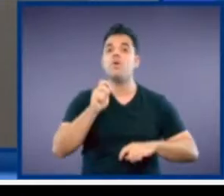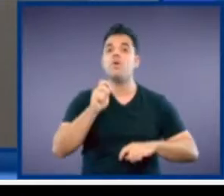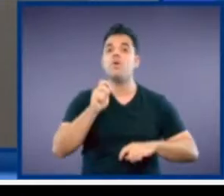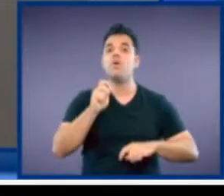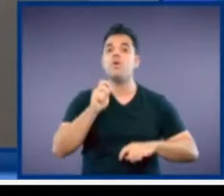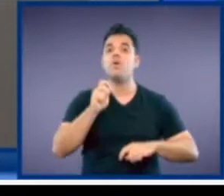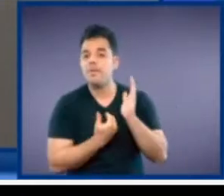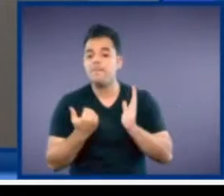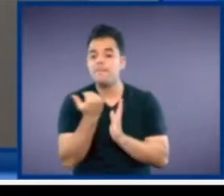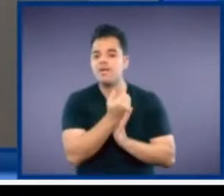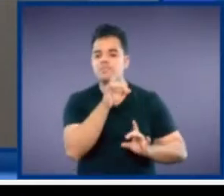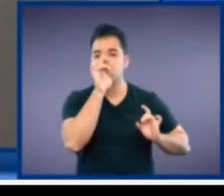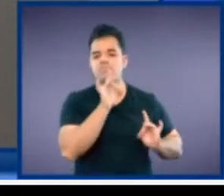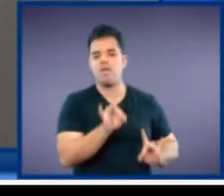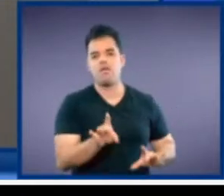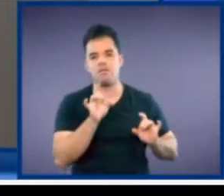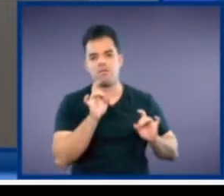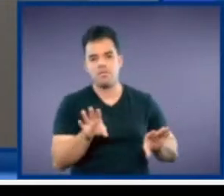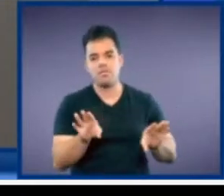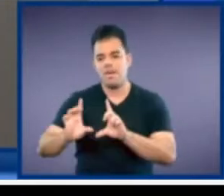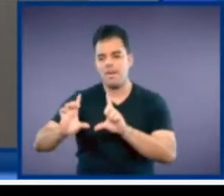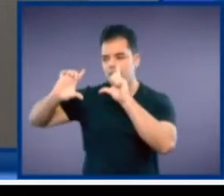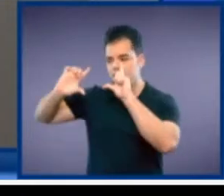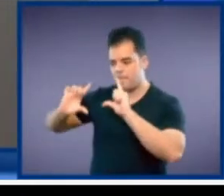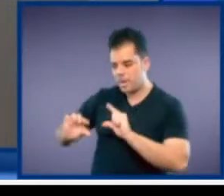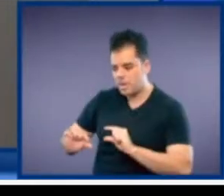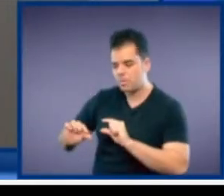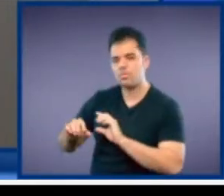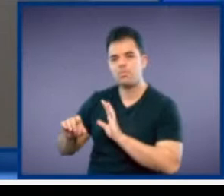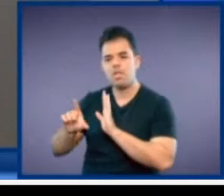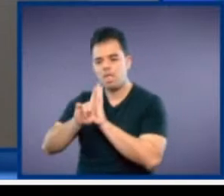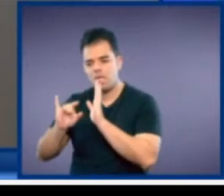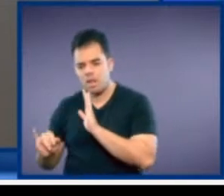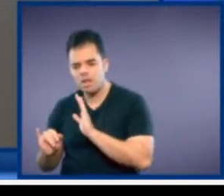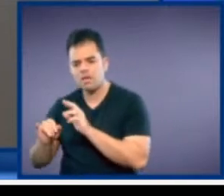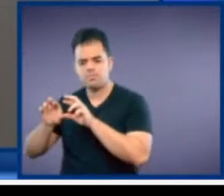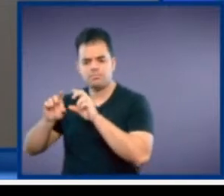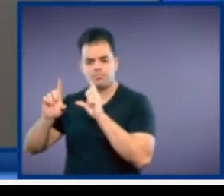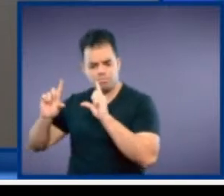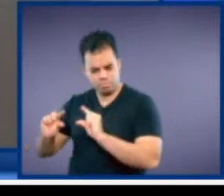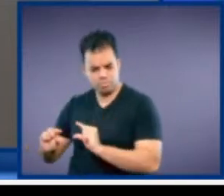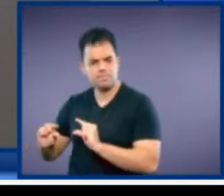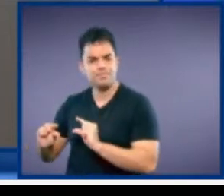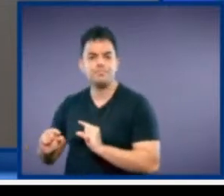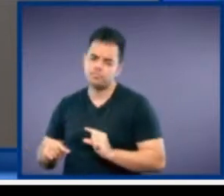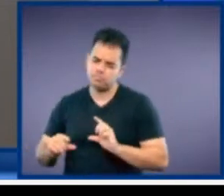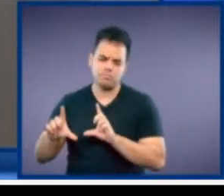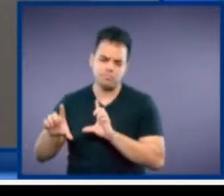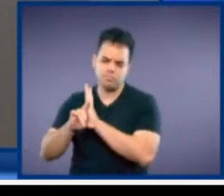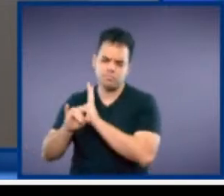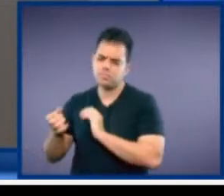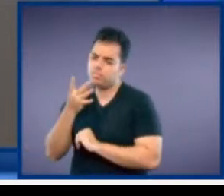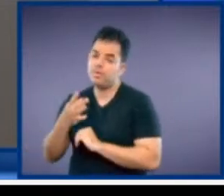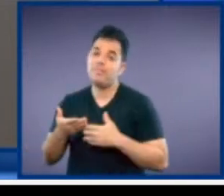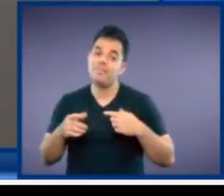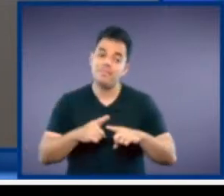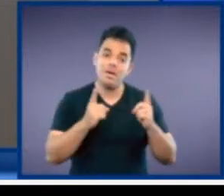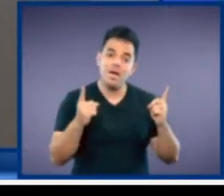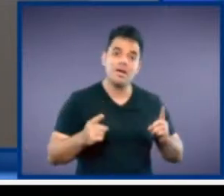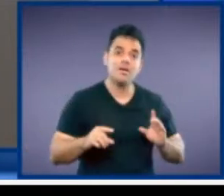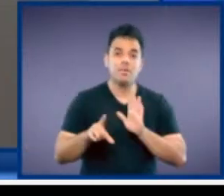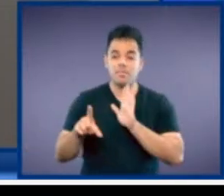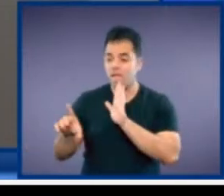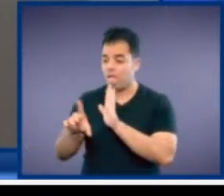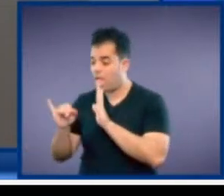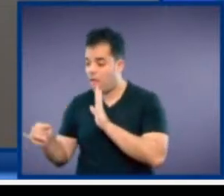mais técnica e menos política. A política tem o seu lugar, sim, mas no Brasil parece que a política entrou